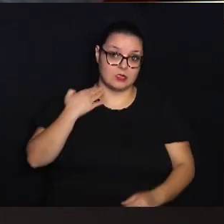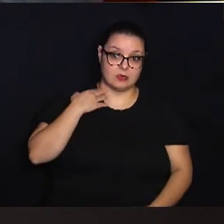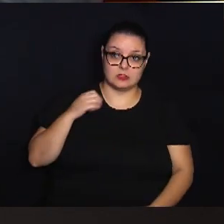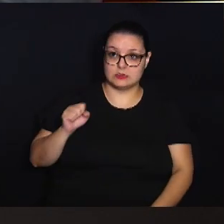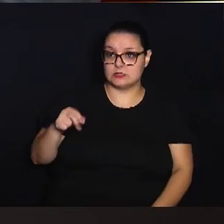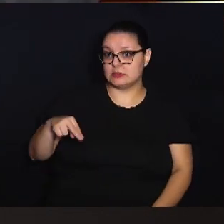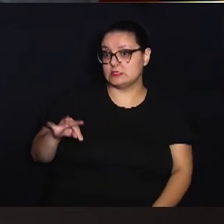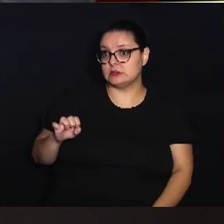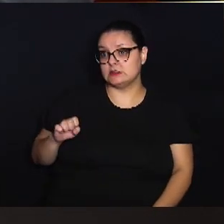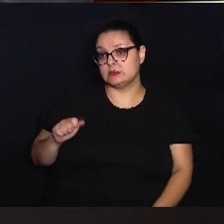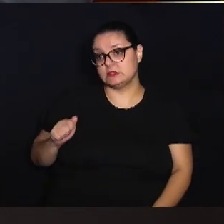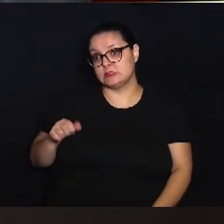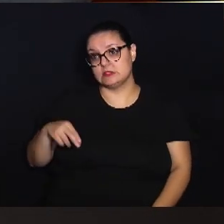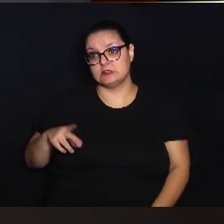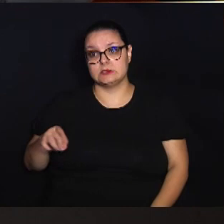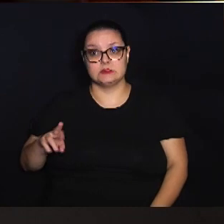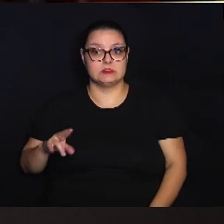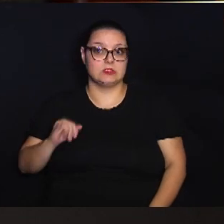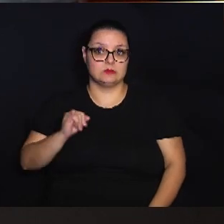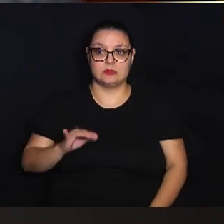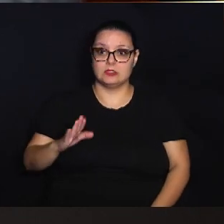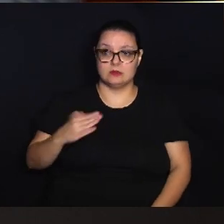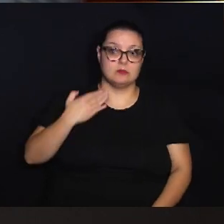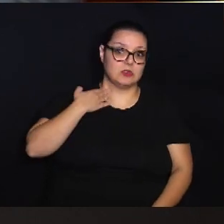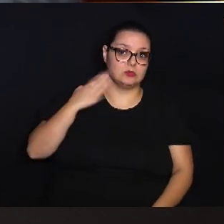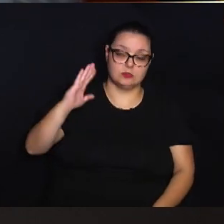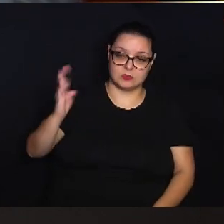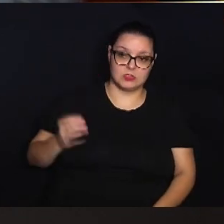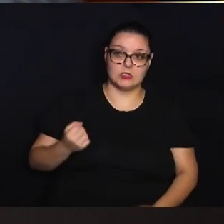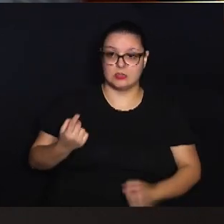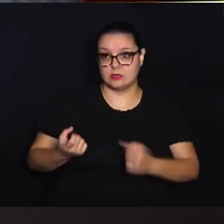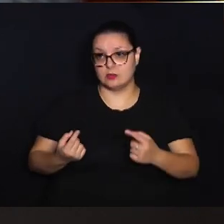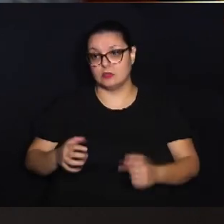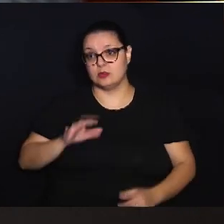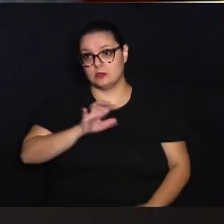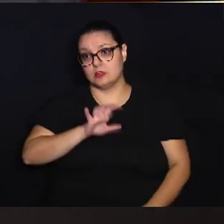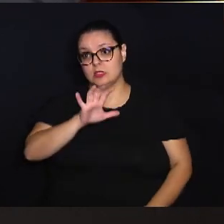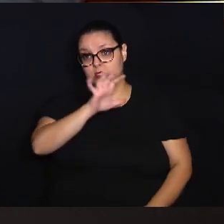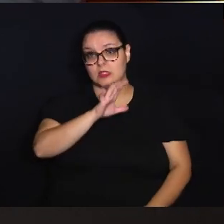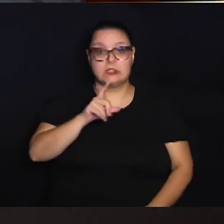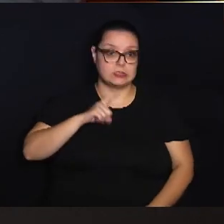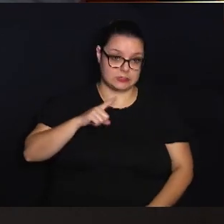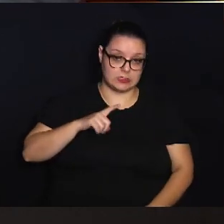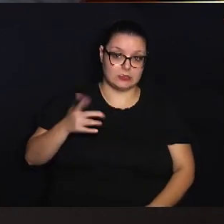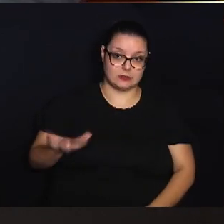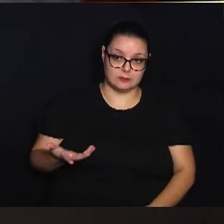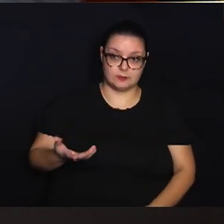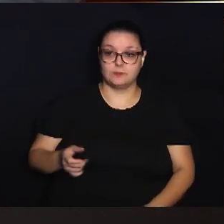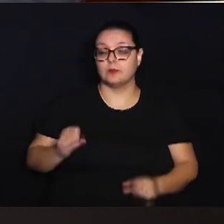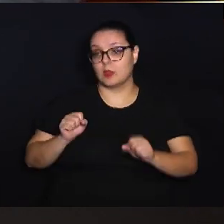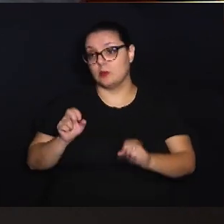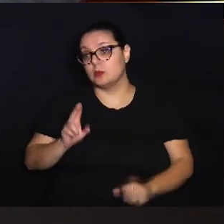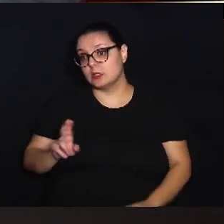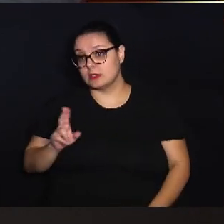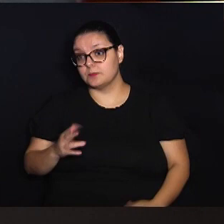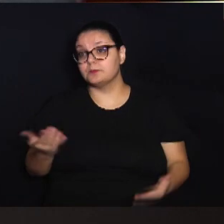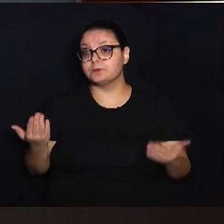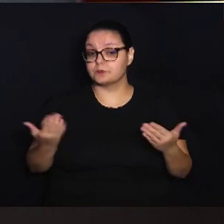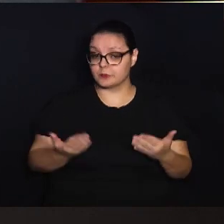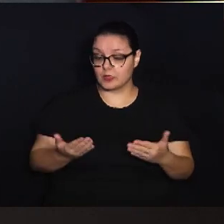bancos, Santander, Itaú, Banco do Brasil, né? Nas Américas e em alguns lugares até da Europa você tem, né? Então, assim, você poderia